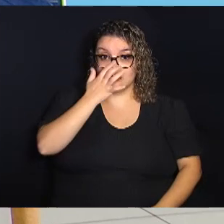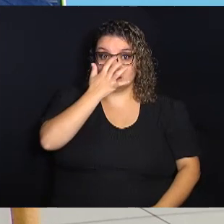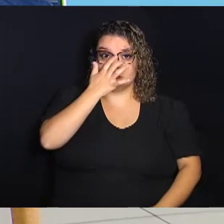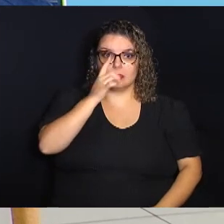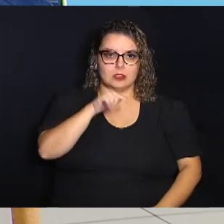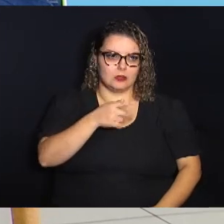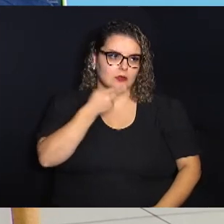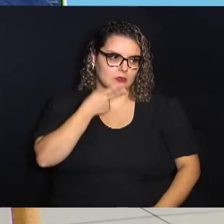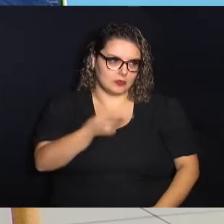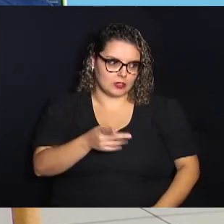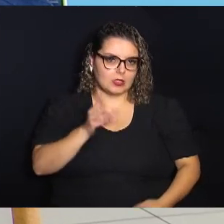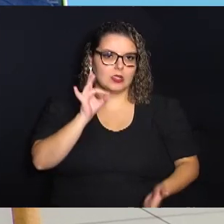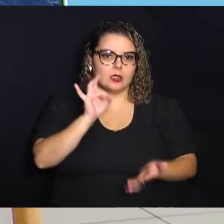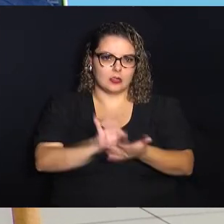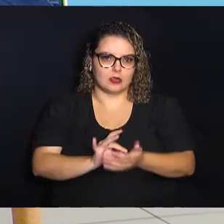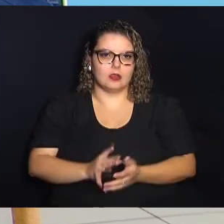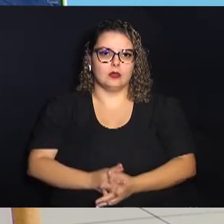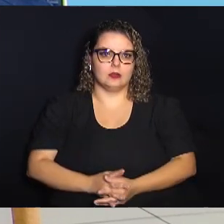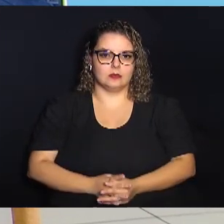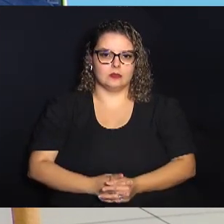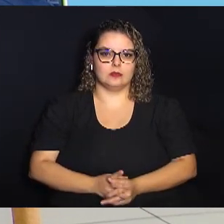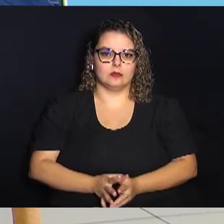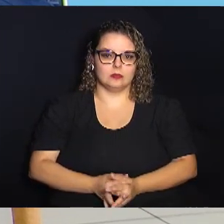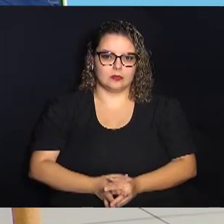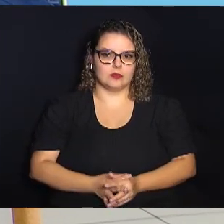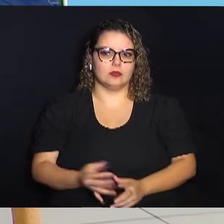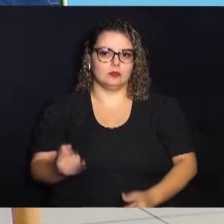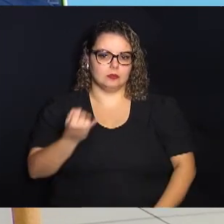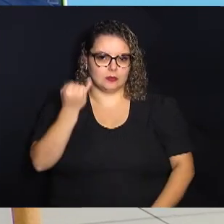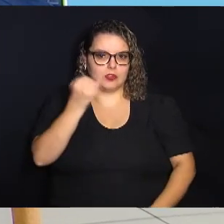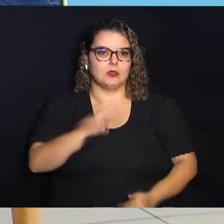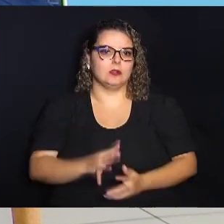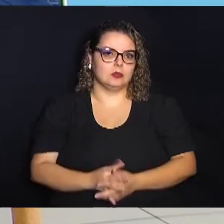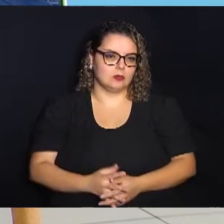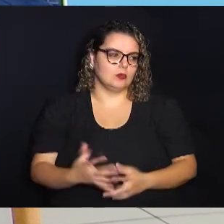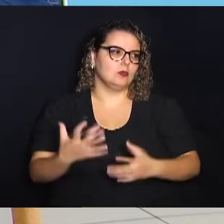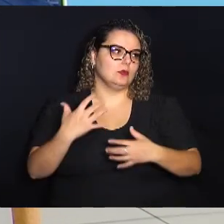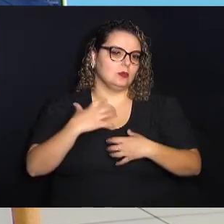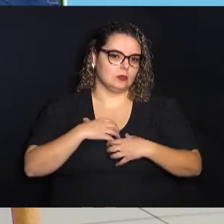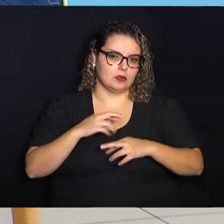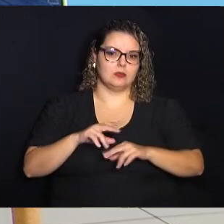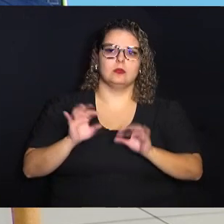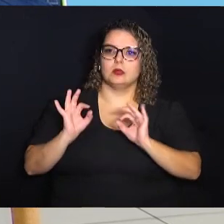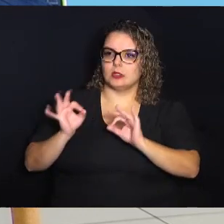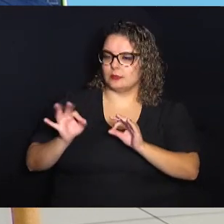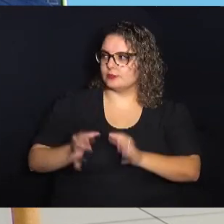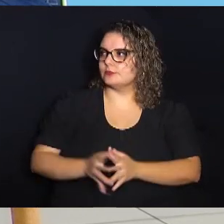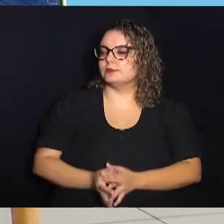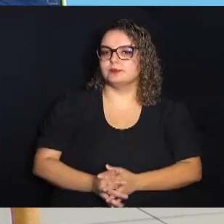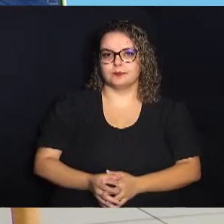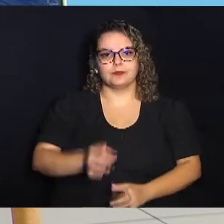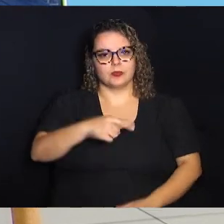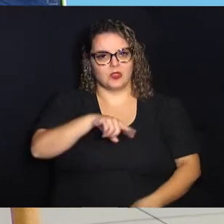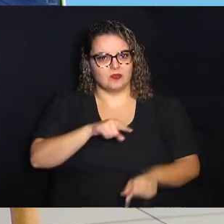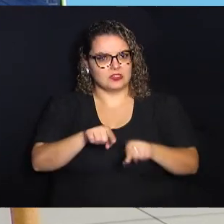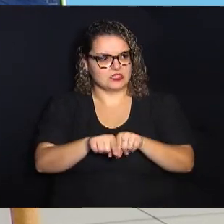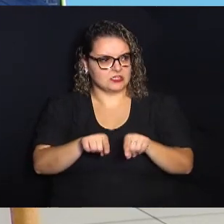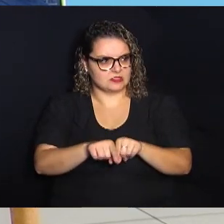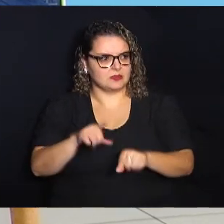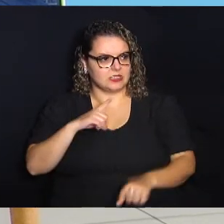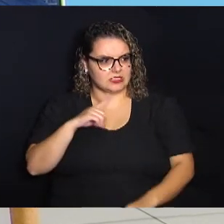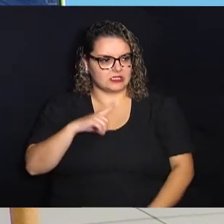É, isso que você citou é realmente, nossa, é fundamental, né? A questão emocional, né? Exato. Vocês também